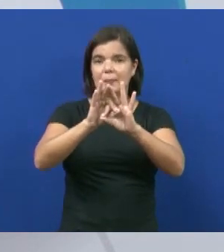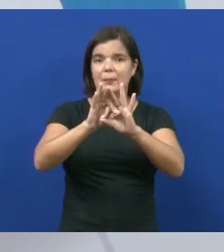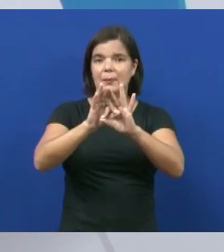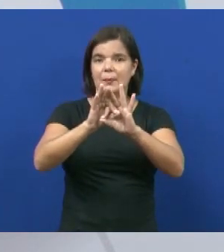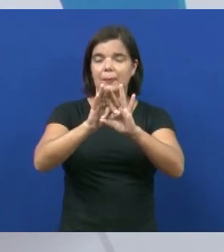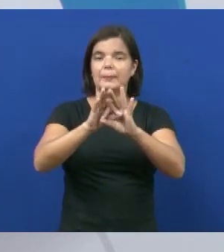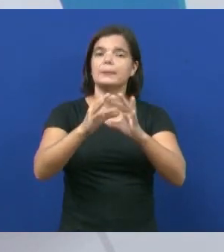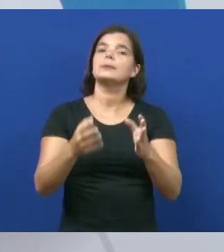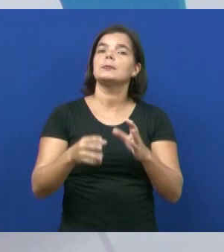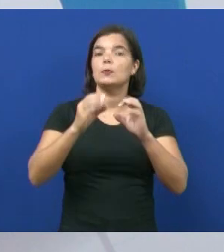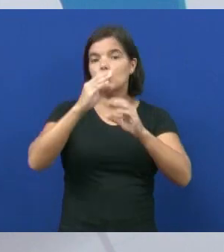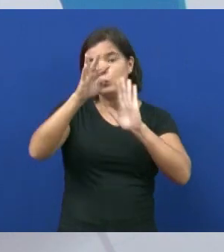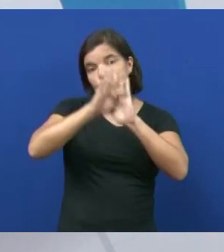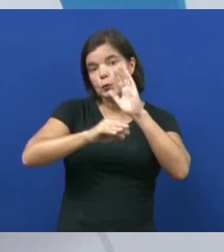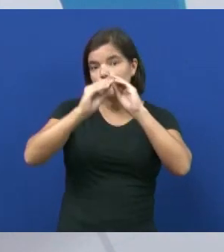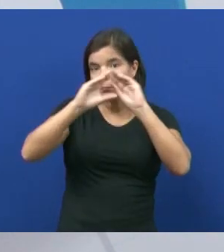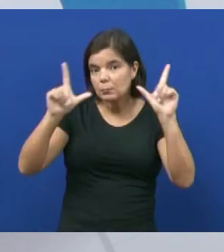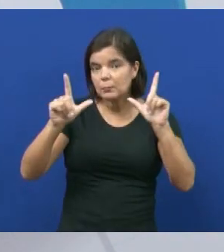tecem o texto.